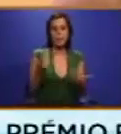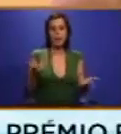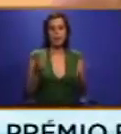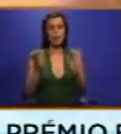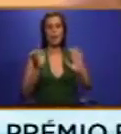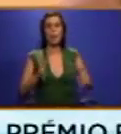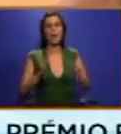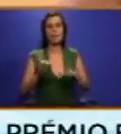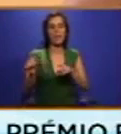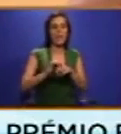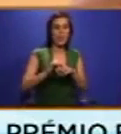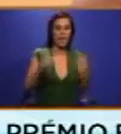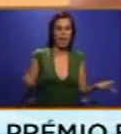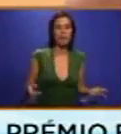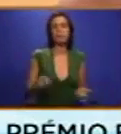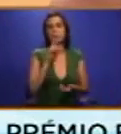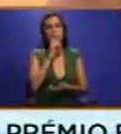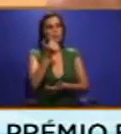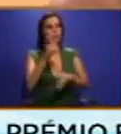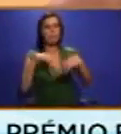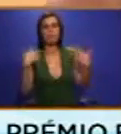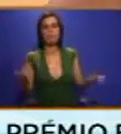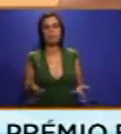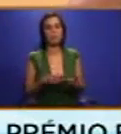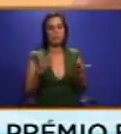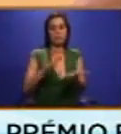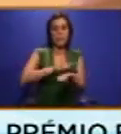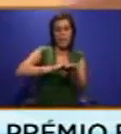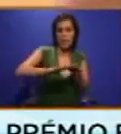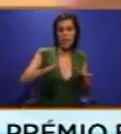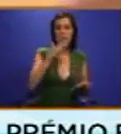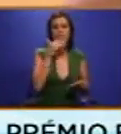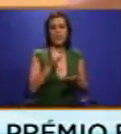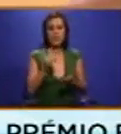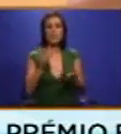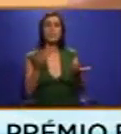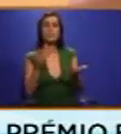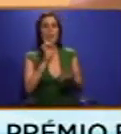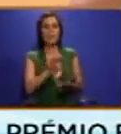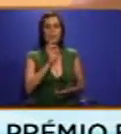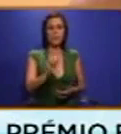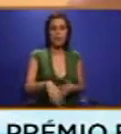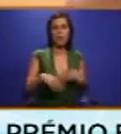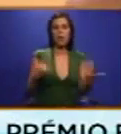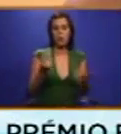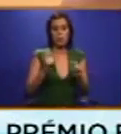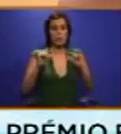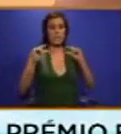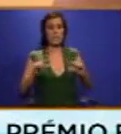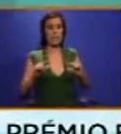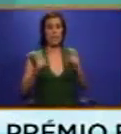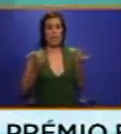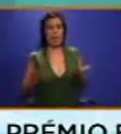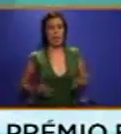necessariamente que ser ténis podem ser sapatos e rasos mas giros mais elegantes mais femininos ou até com um bocadinho salto a